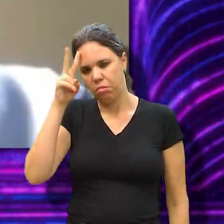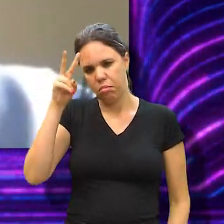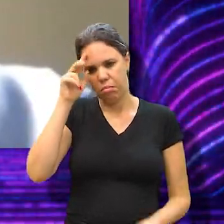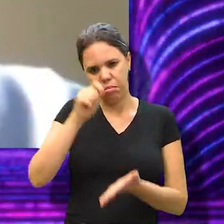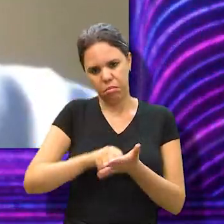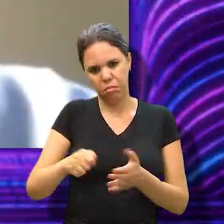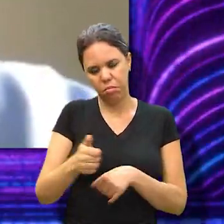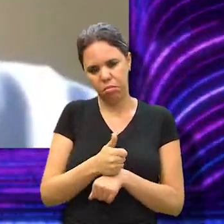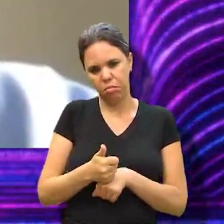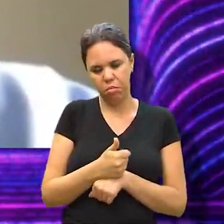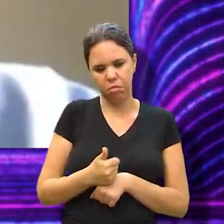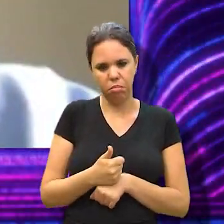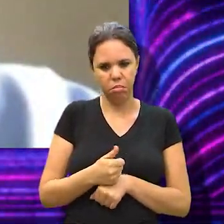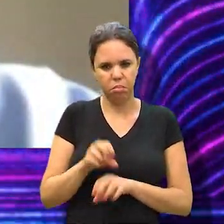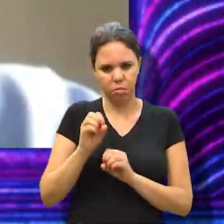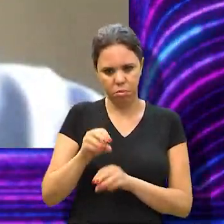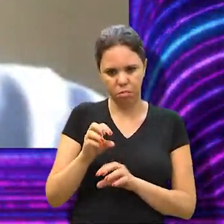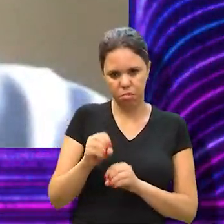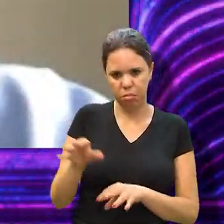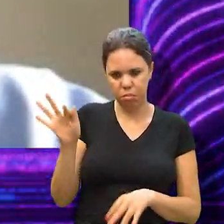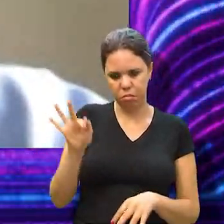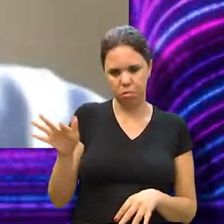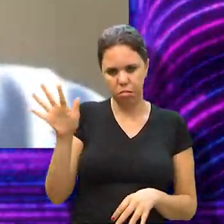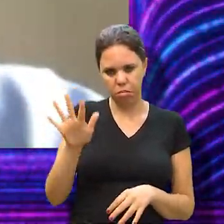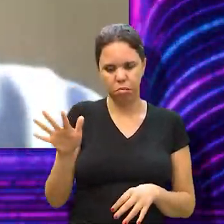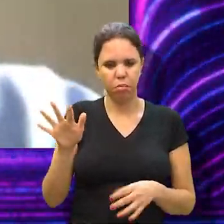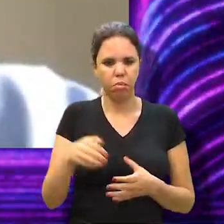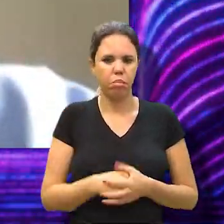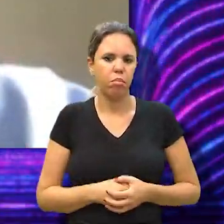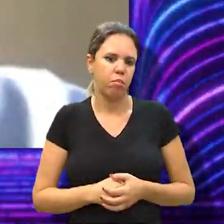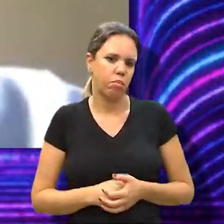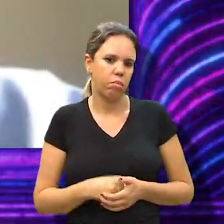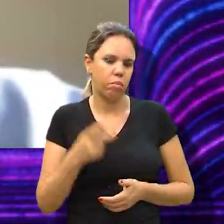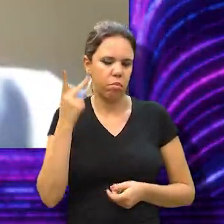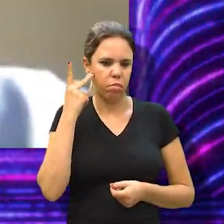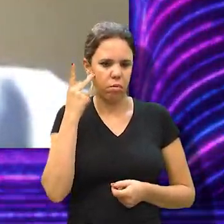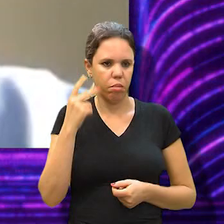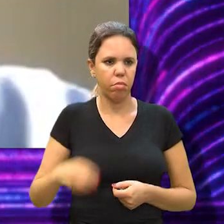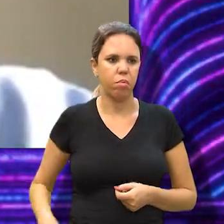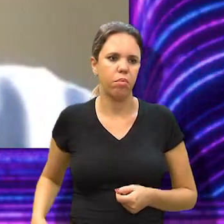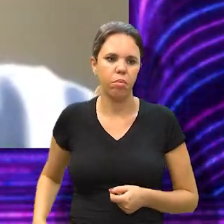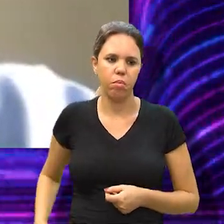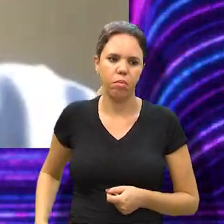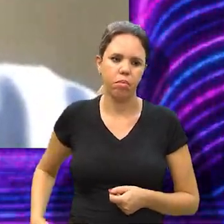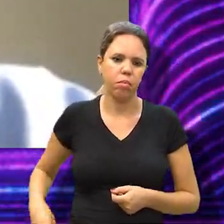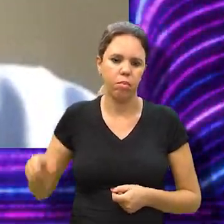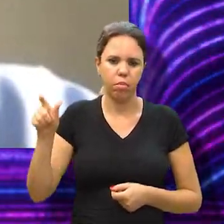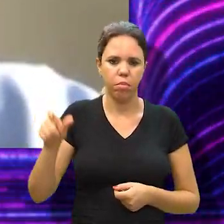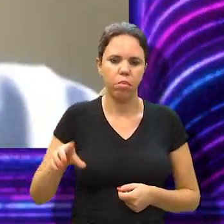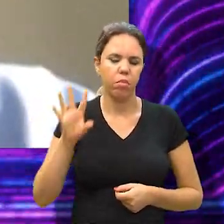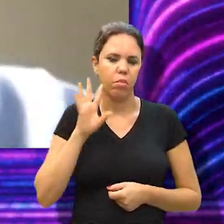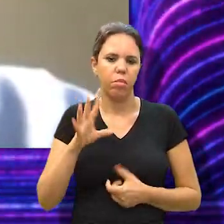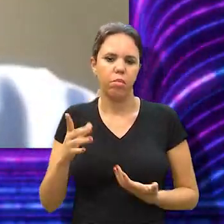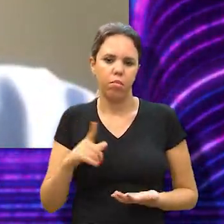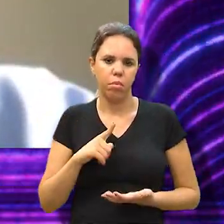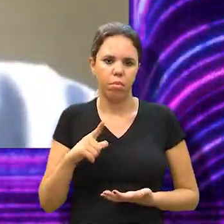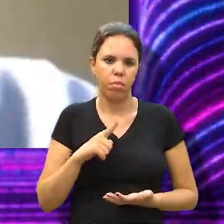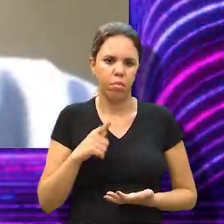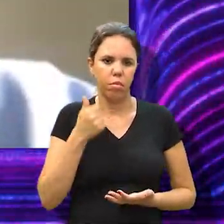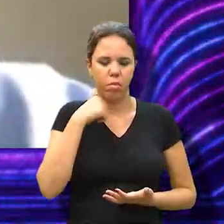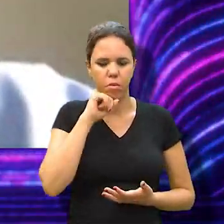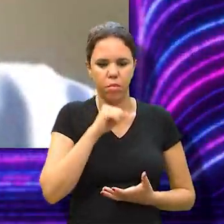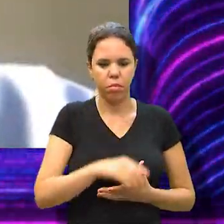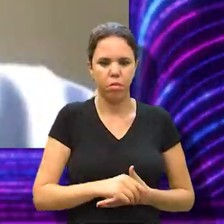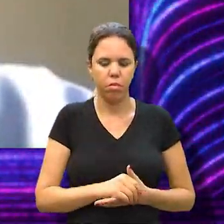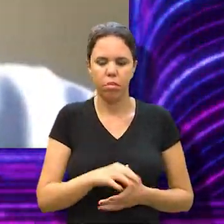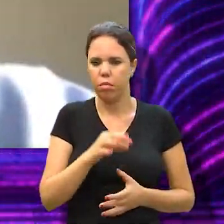um historiador, dava aula nas melhores faculdades de São Paulo, era uma pessoa muito bacana. E tinha